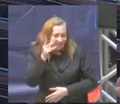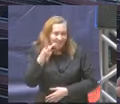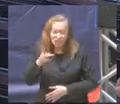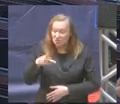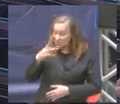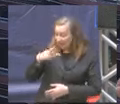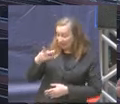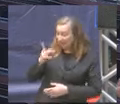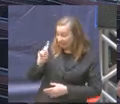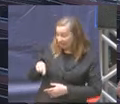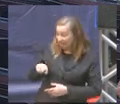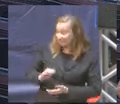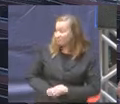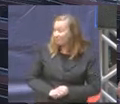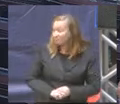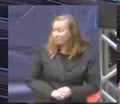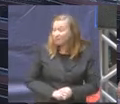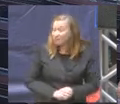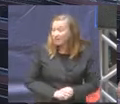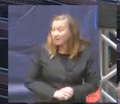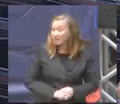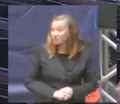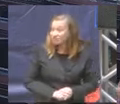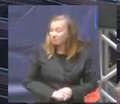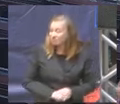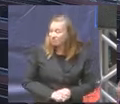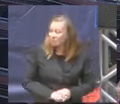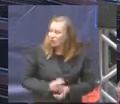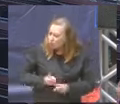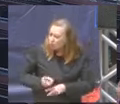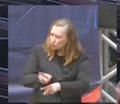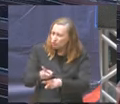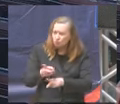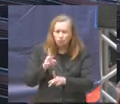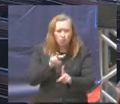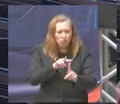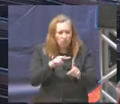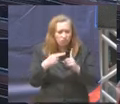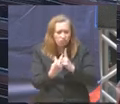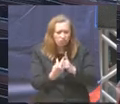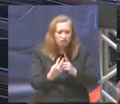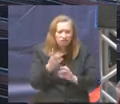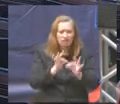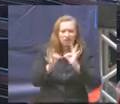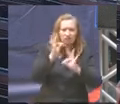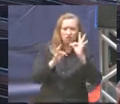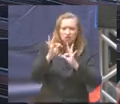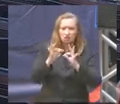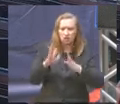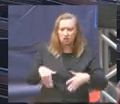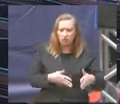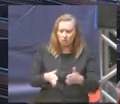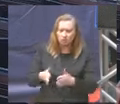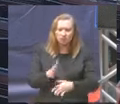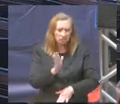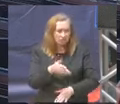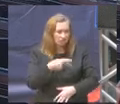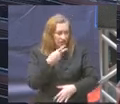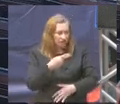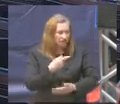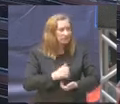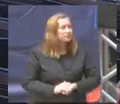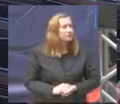a tua fala, né? Que continua olhando, né, as tecnologias como meio. Né? McLuhan já falava isso, né?